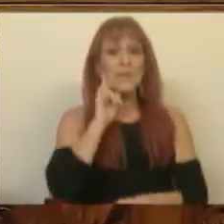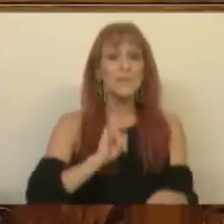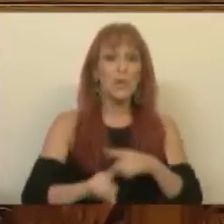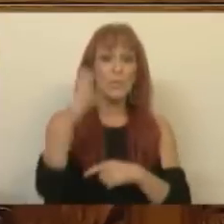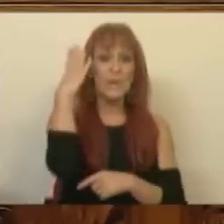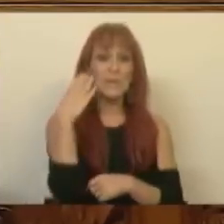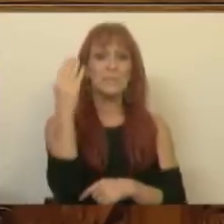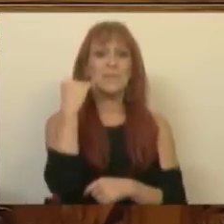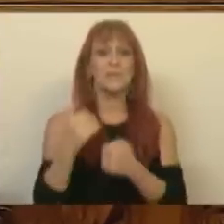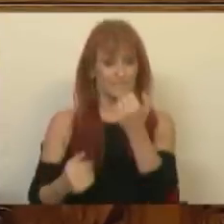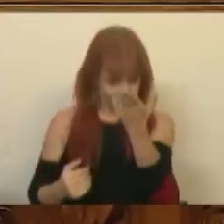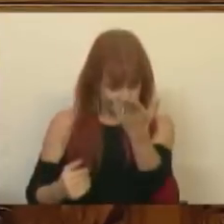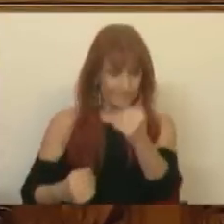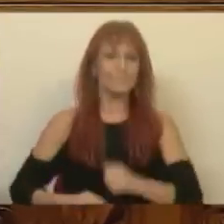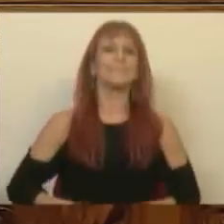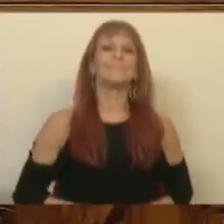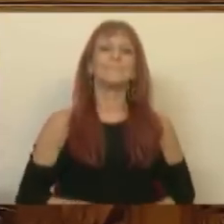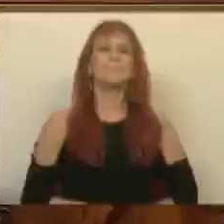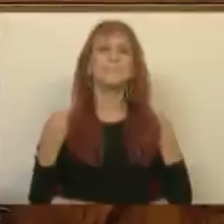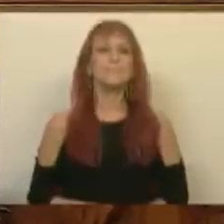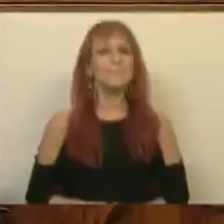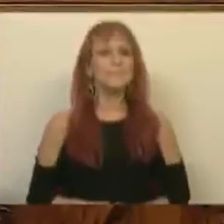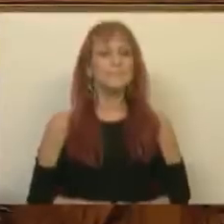senhor deputada Catarina Martins